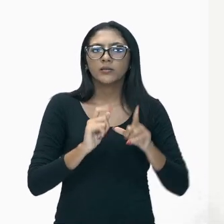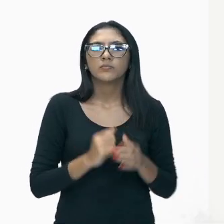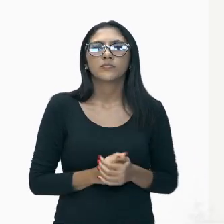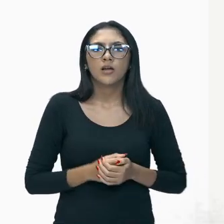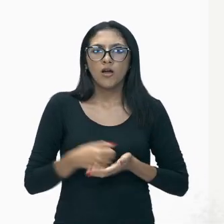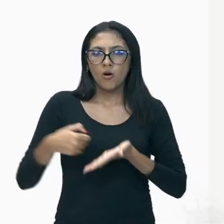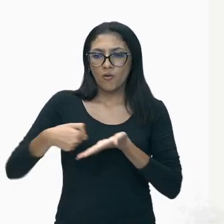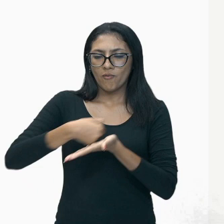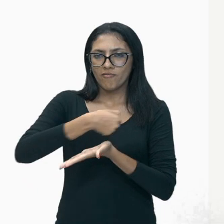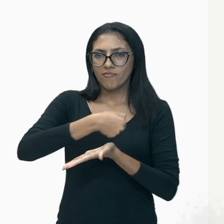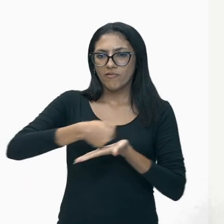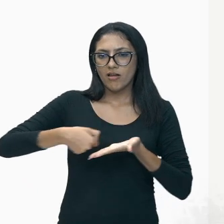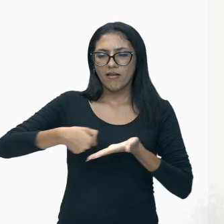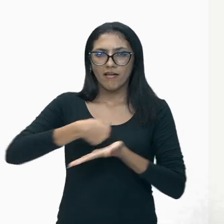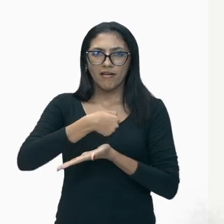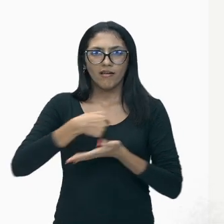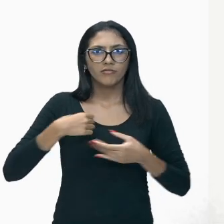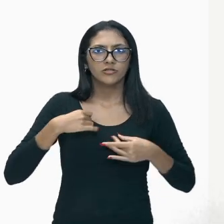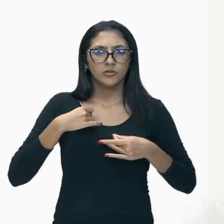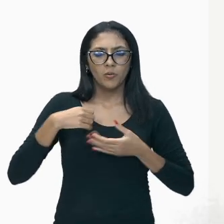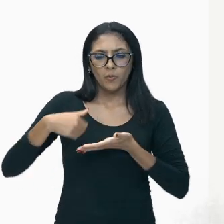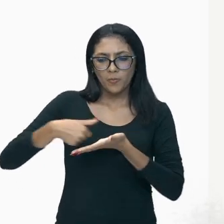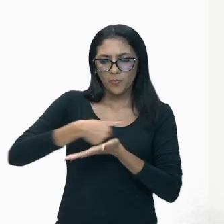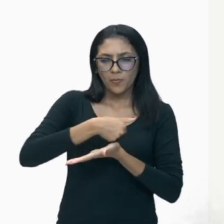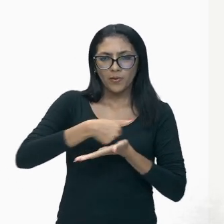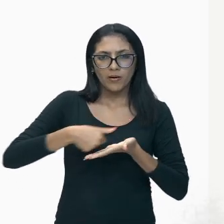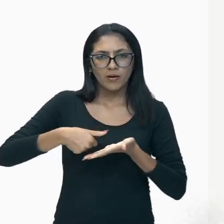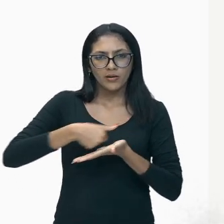ferro elétrico